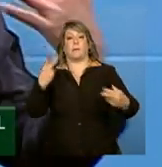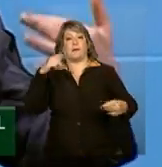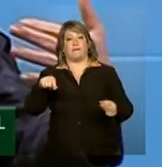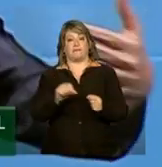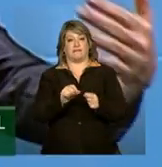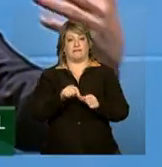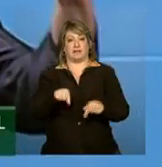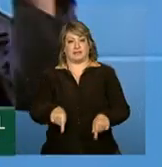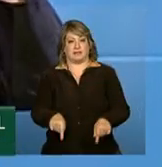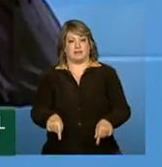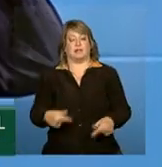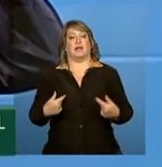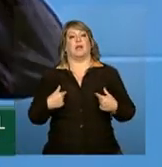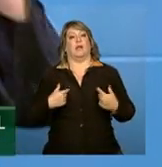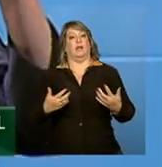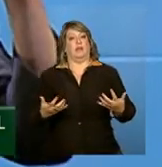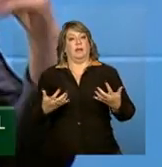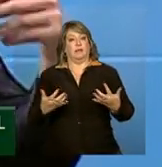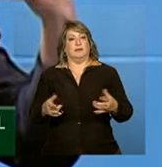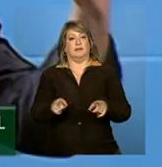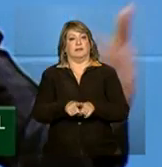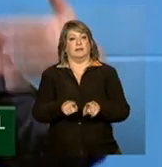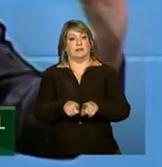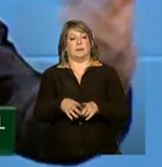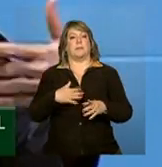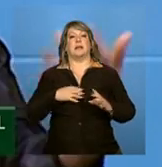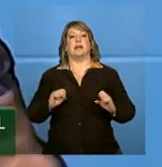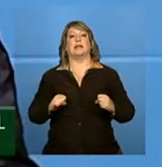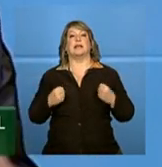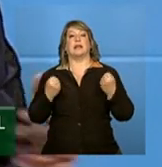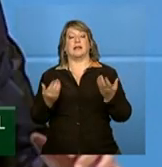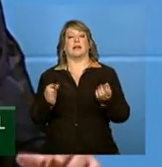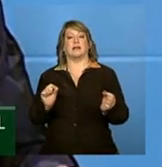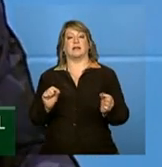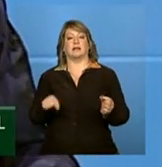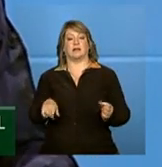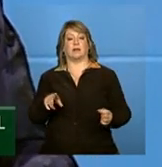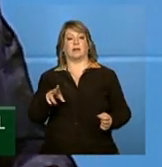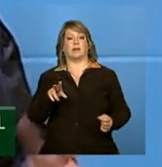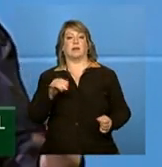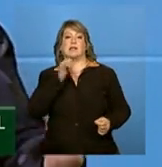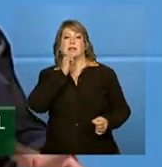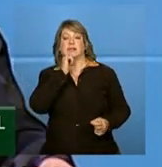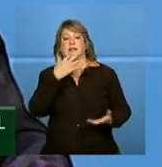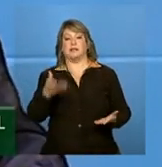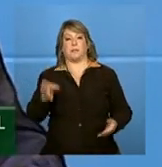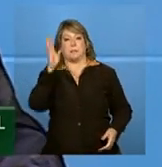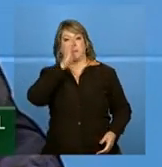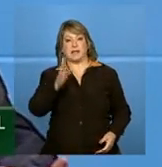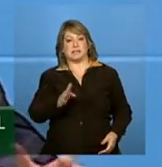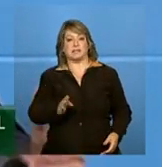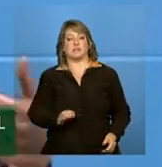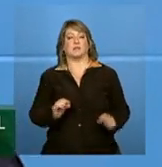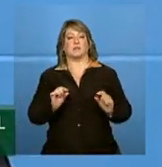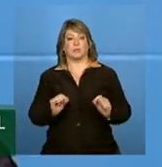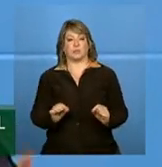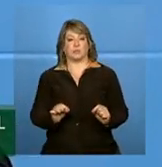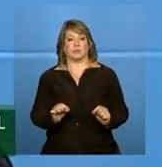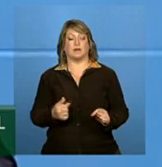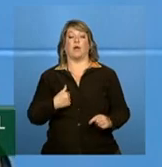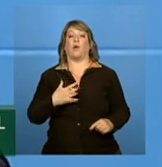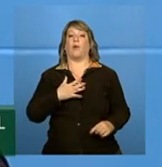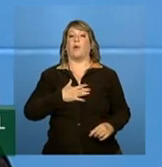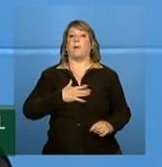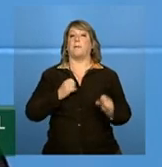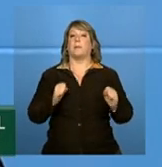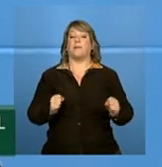queria me dedicar, não a, eventualmente, até usar o Brasil de exemplo para algumas situações, mas eu queria